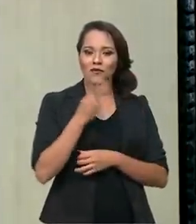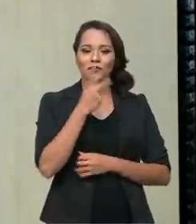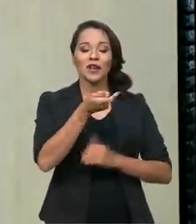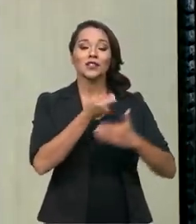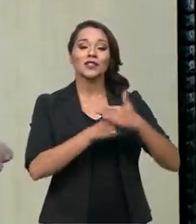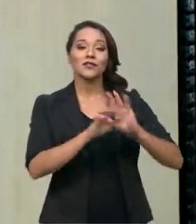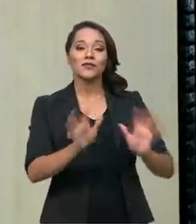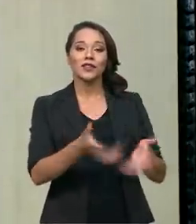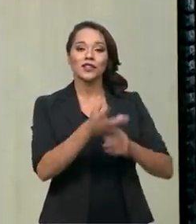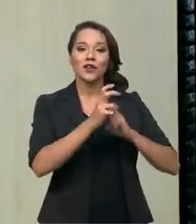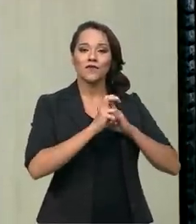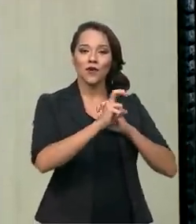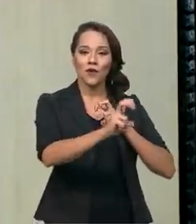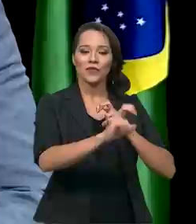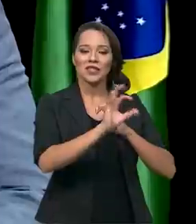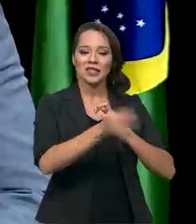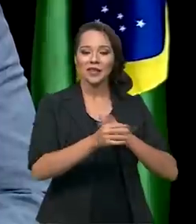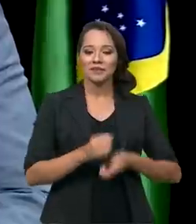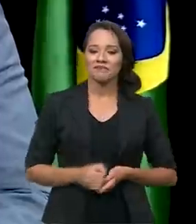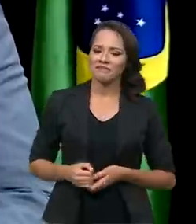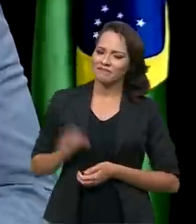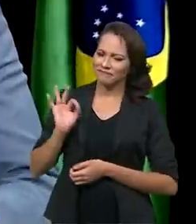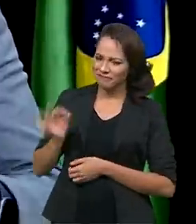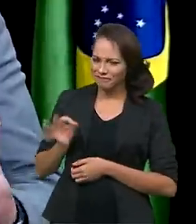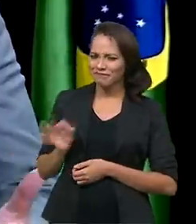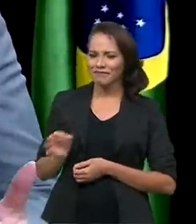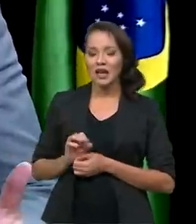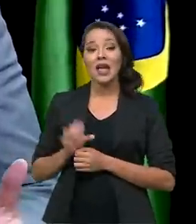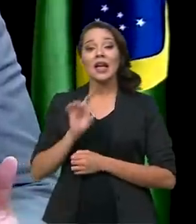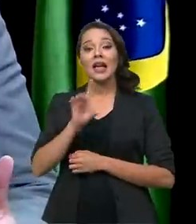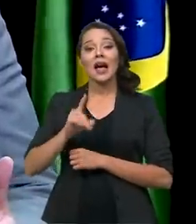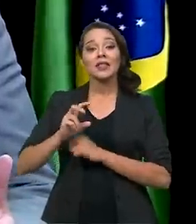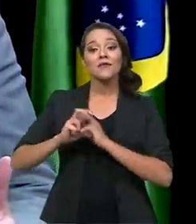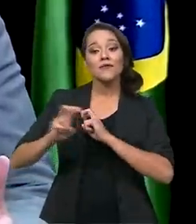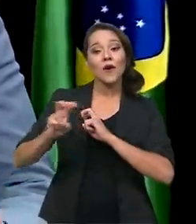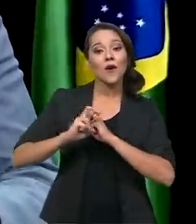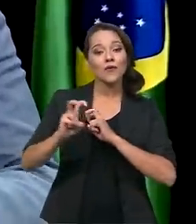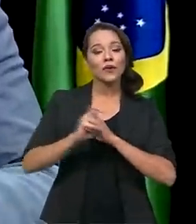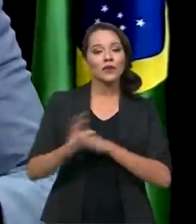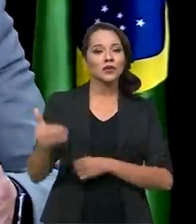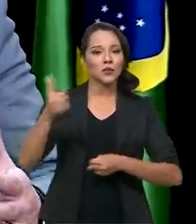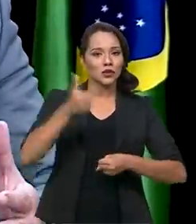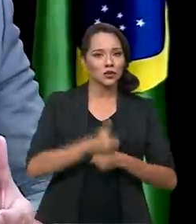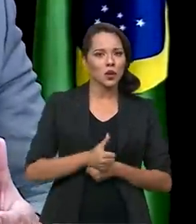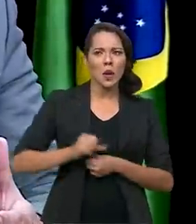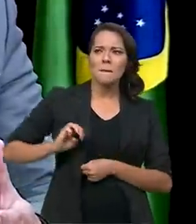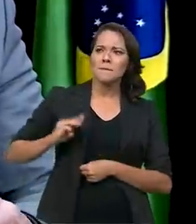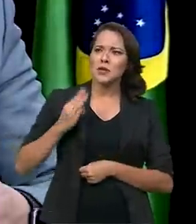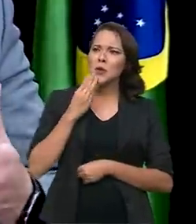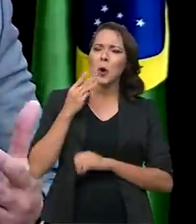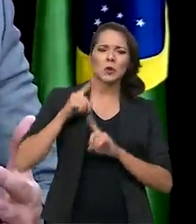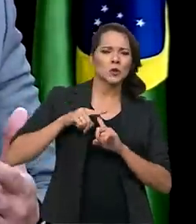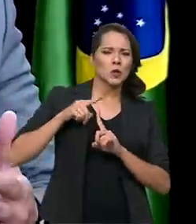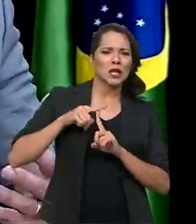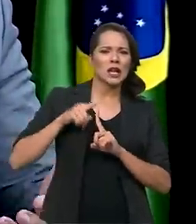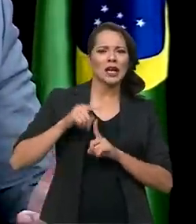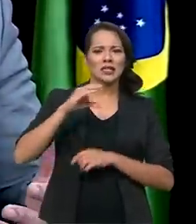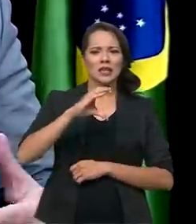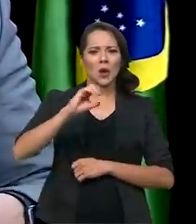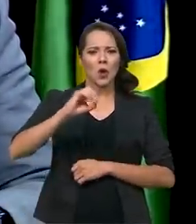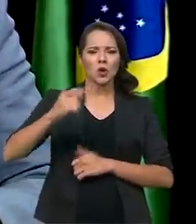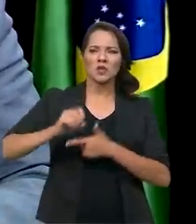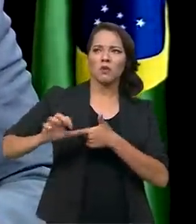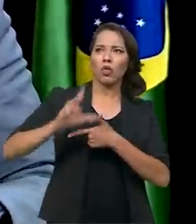de investir em ferrovias, né, ministro? Sem sombra de dúvida, cada ferrovia dessa vai substituir milhões de toneladas de CO2